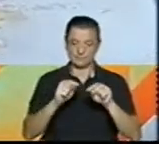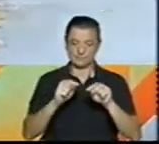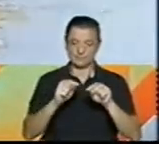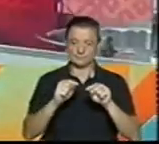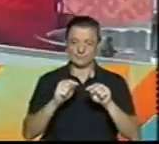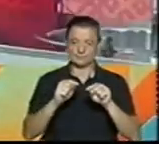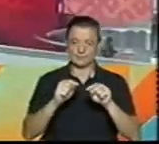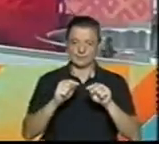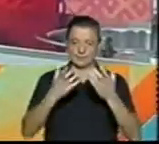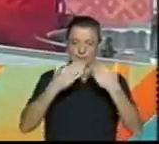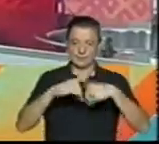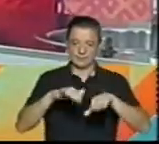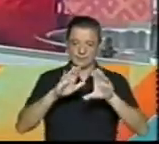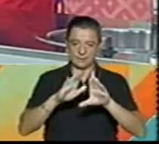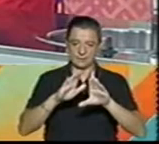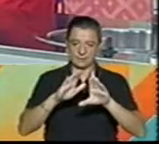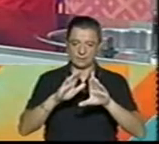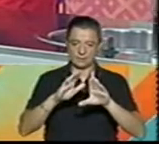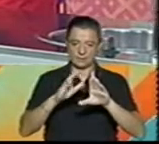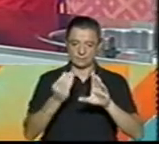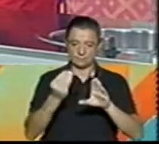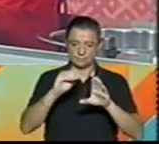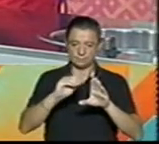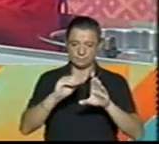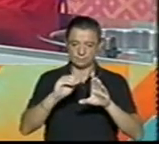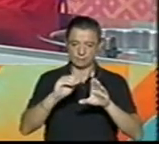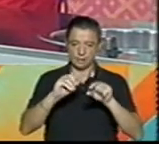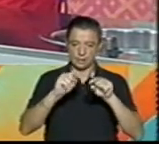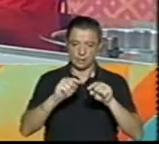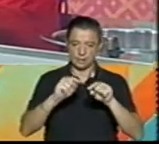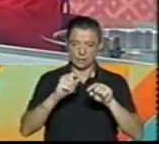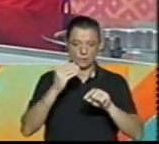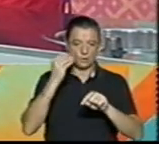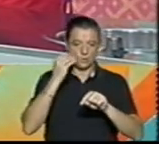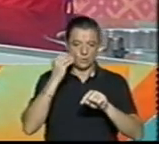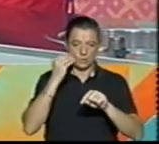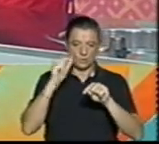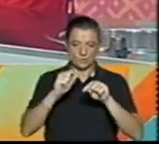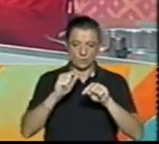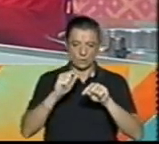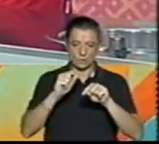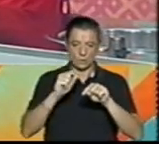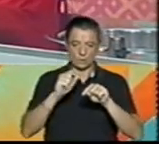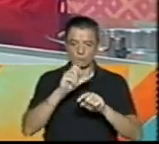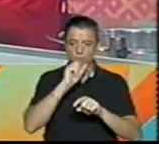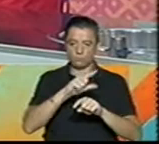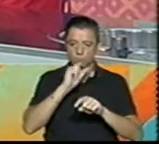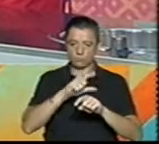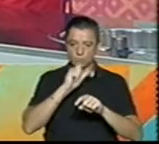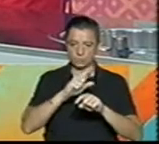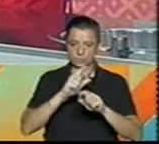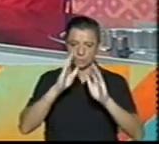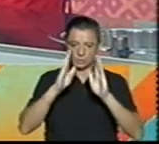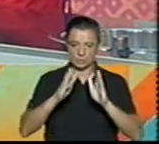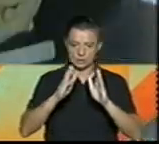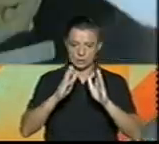acontecer. Exato. É igual. Portanto, vamos colocar... Vou cortar tomate, são espetáculos. Já, como podem ver aqui, já está um